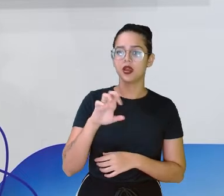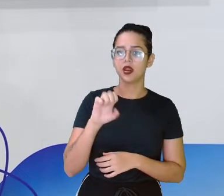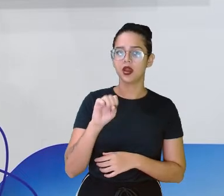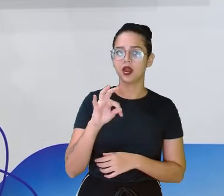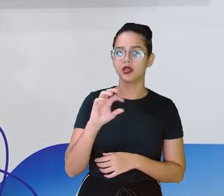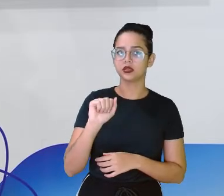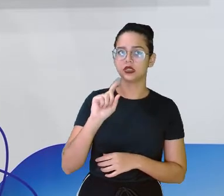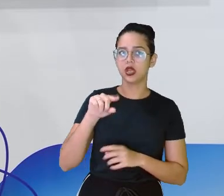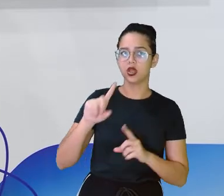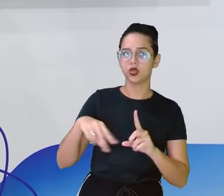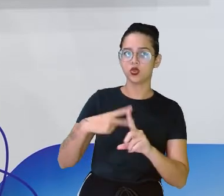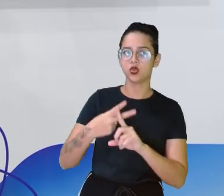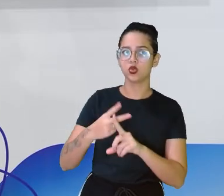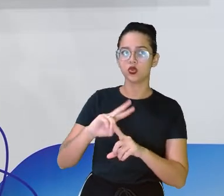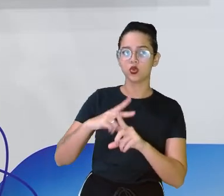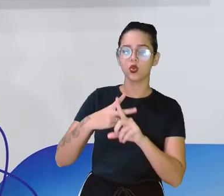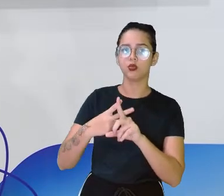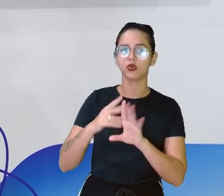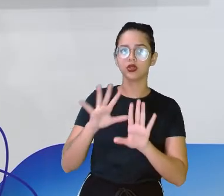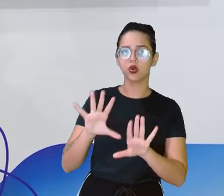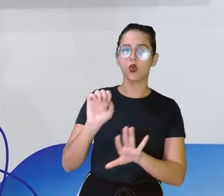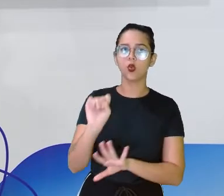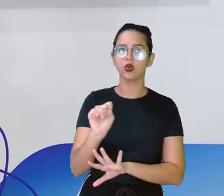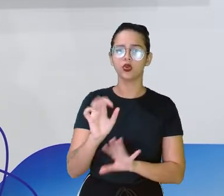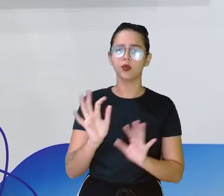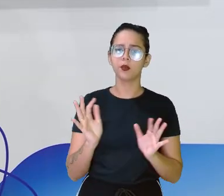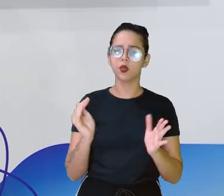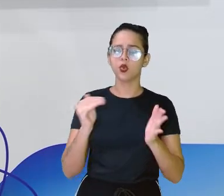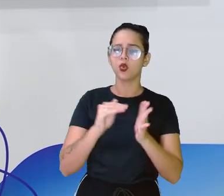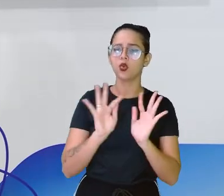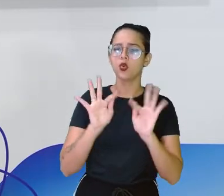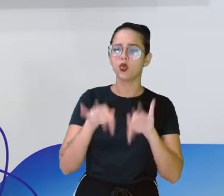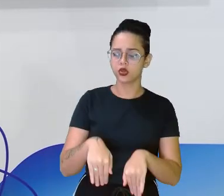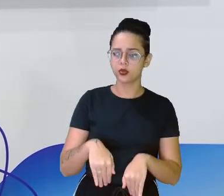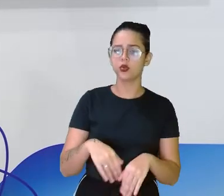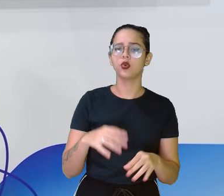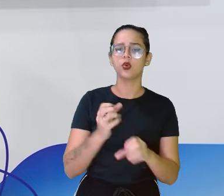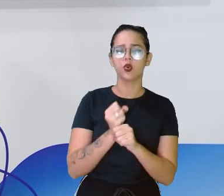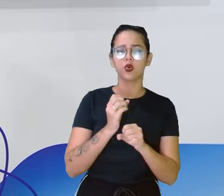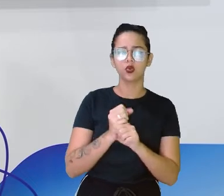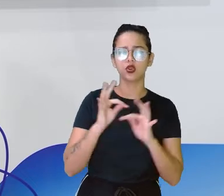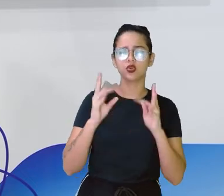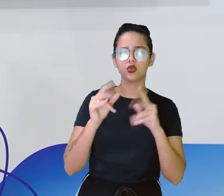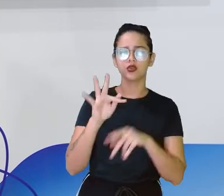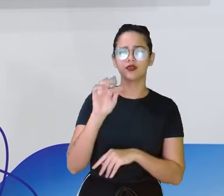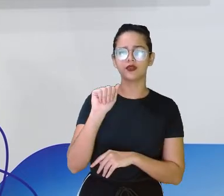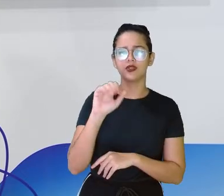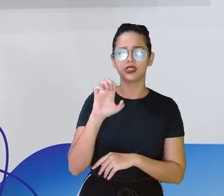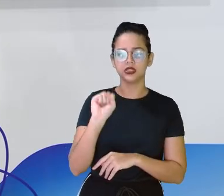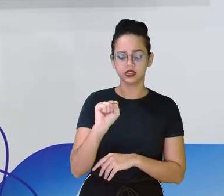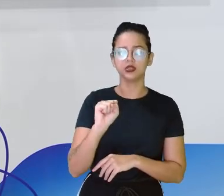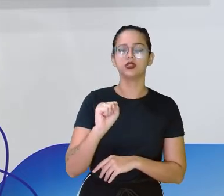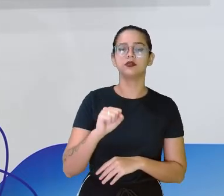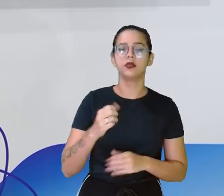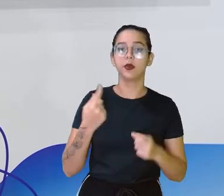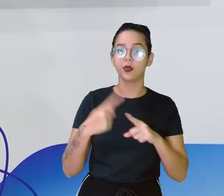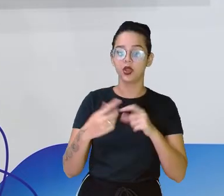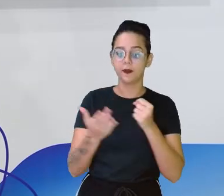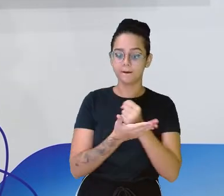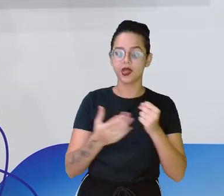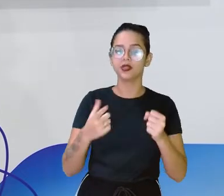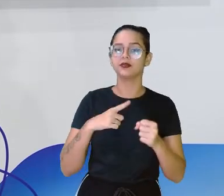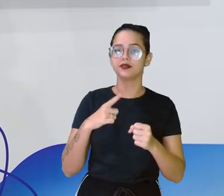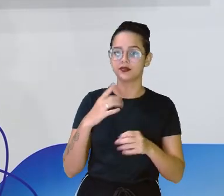faces laterais, 8. E por último, você conta todas as faces, porque a minha base precisa estar